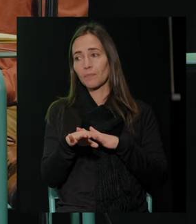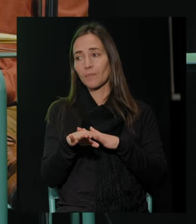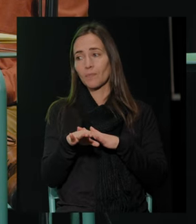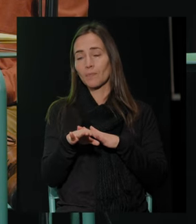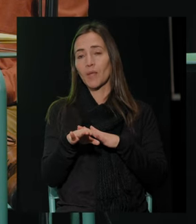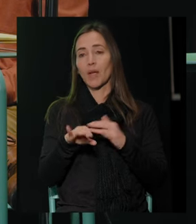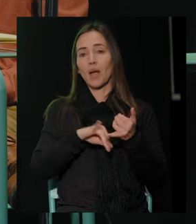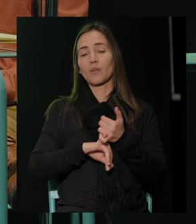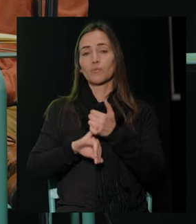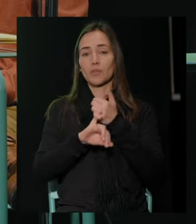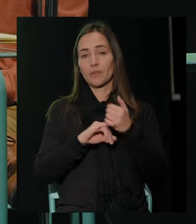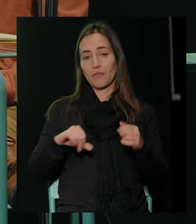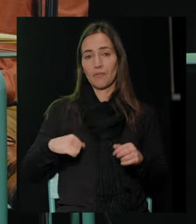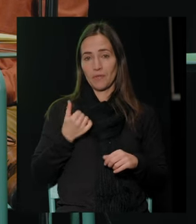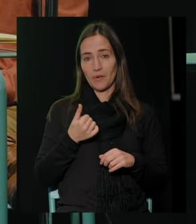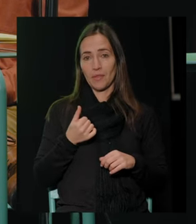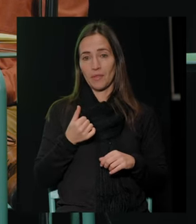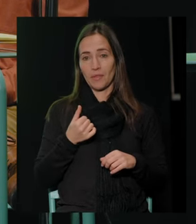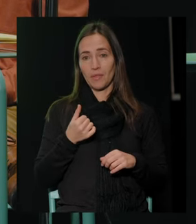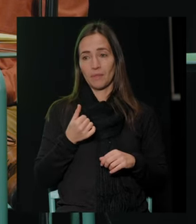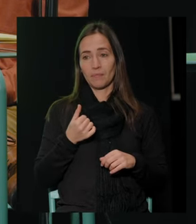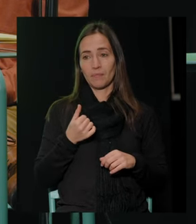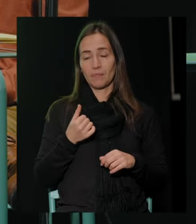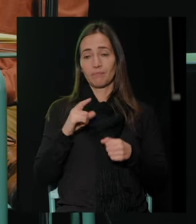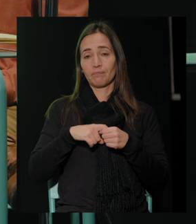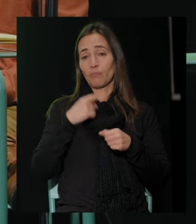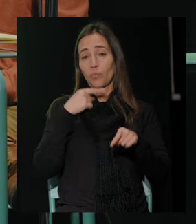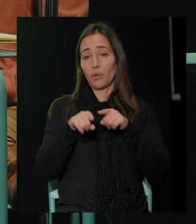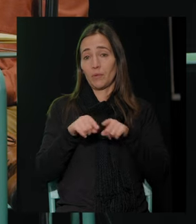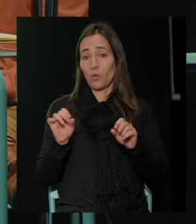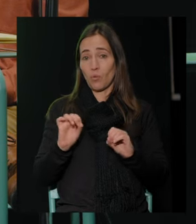menos, a Associação, a Verde, nem sequer tem nenhuma afiliação política,